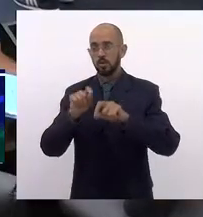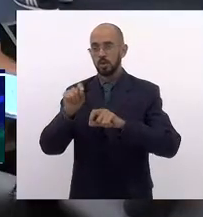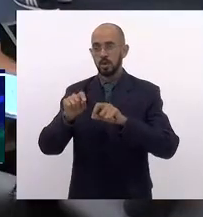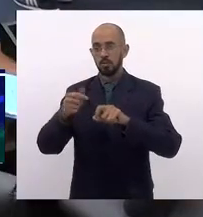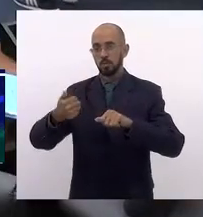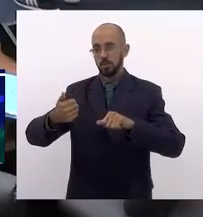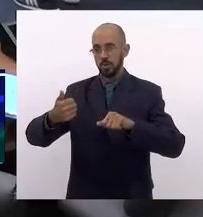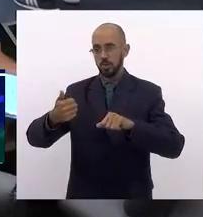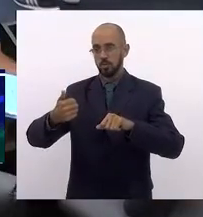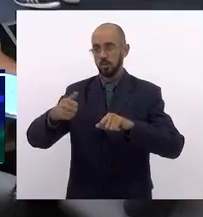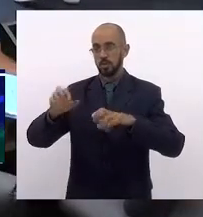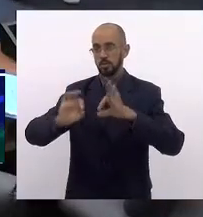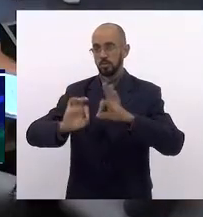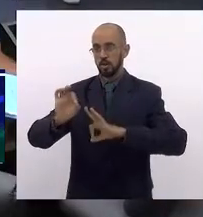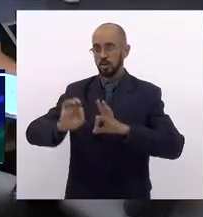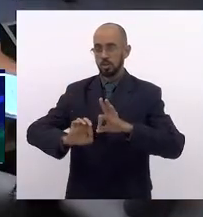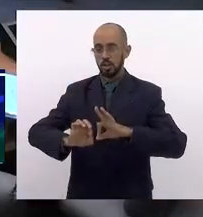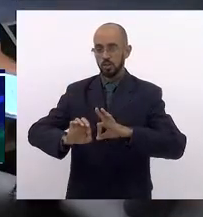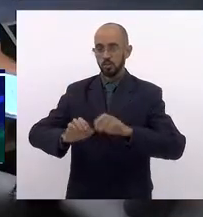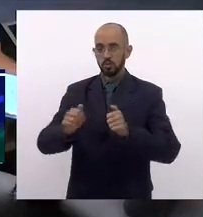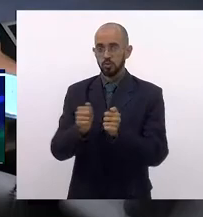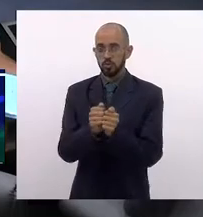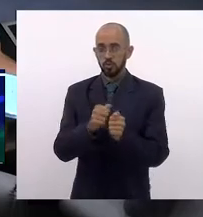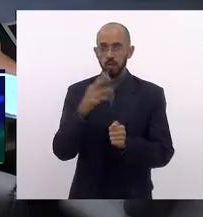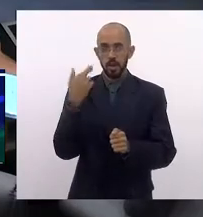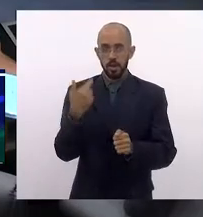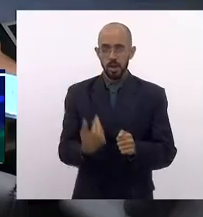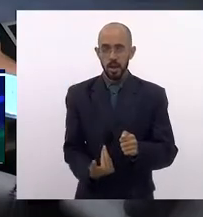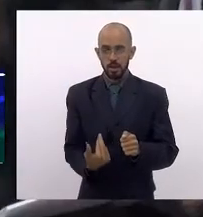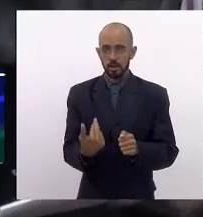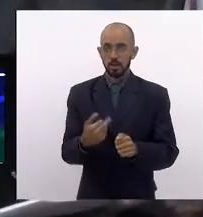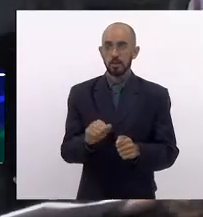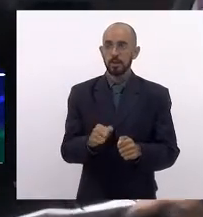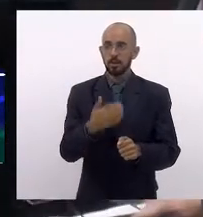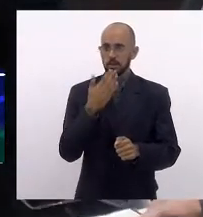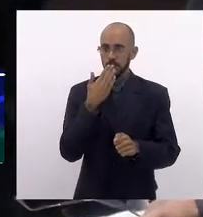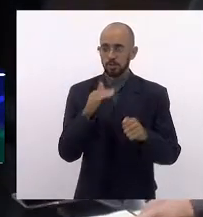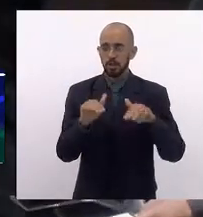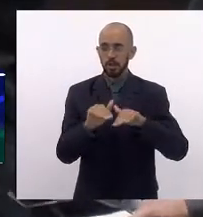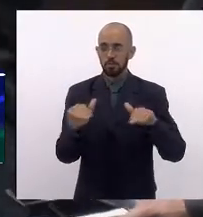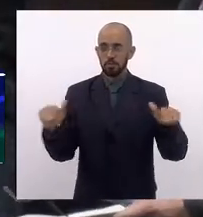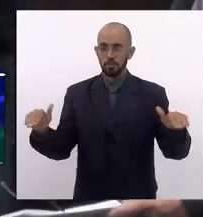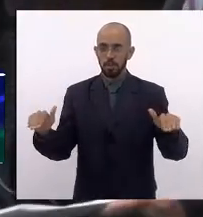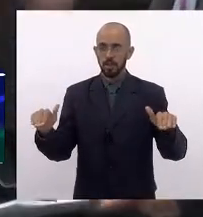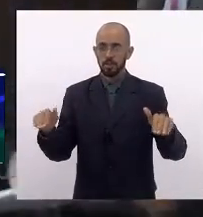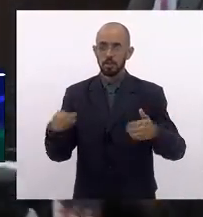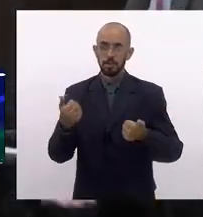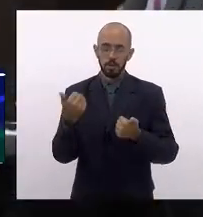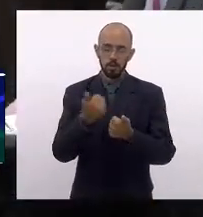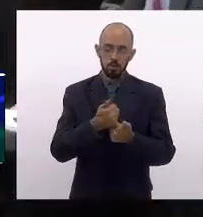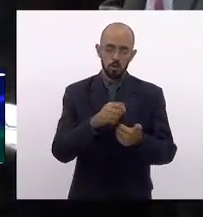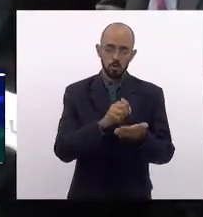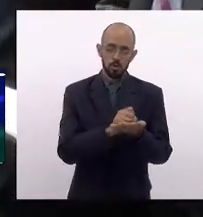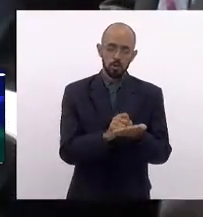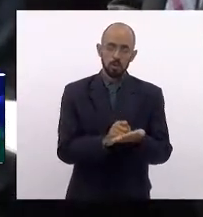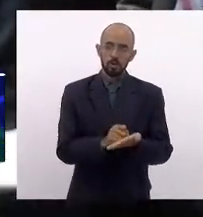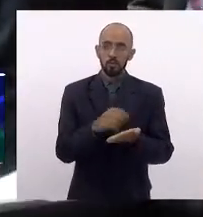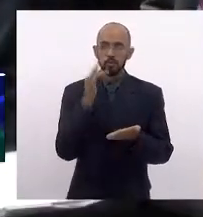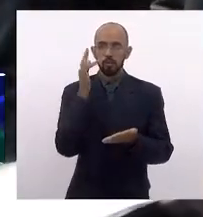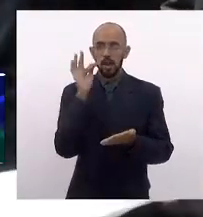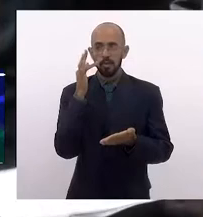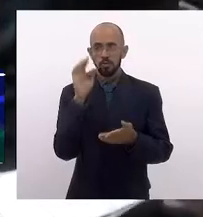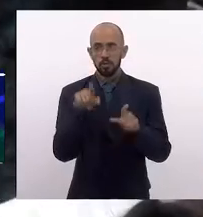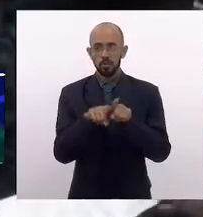esse projeto encontraria com o deputado a Renata Souza Olha eu Pedirei a mesa para conseguir na também a co-autoria do deputado Flávio